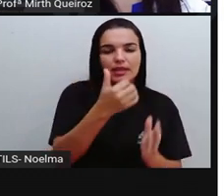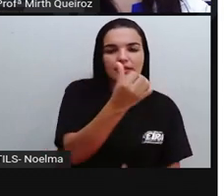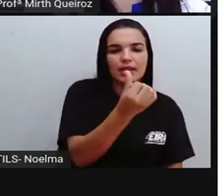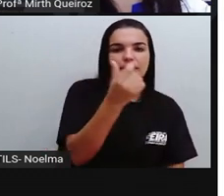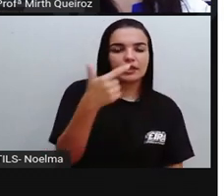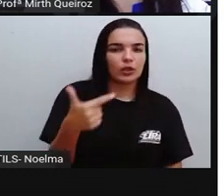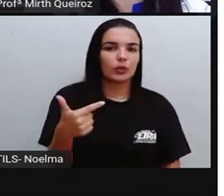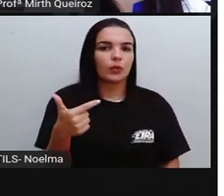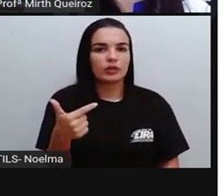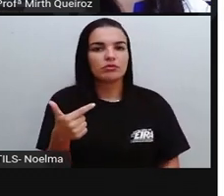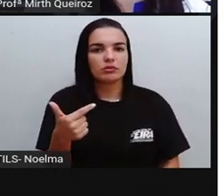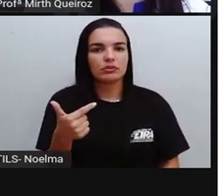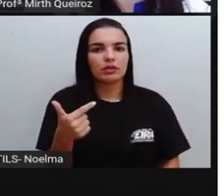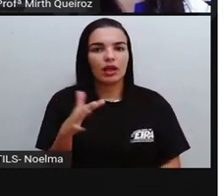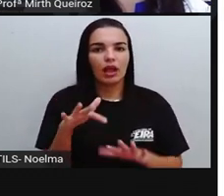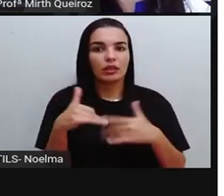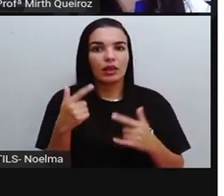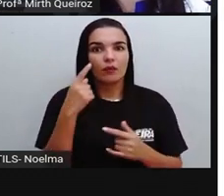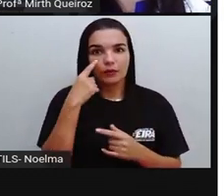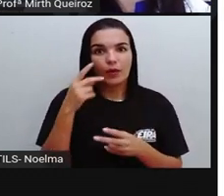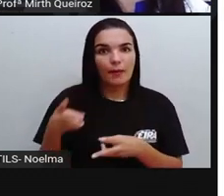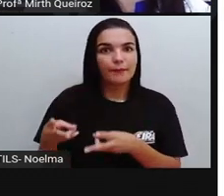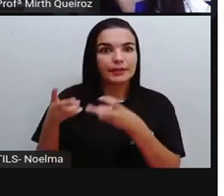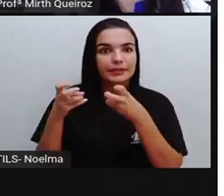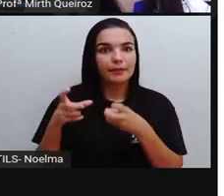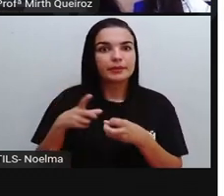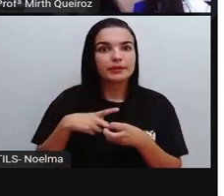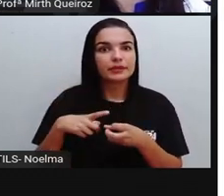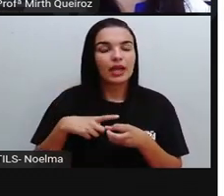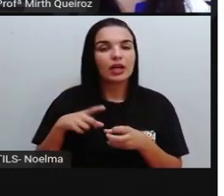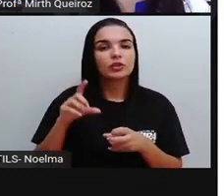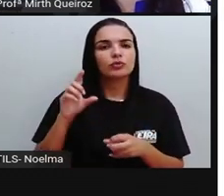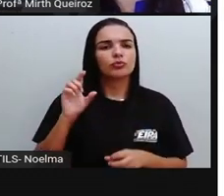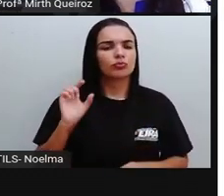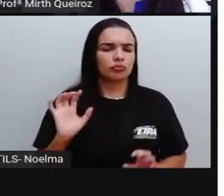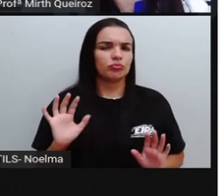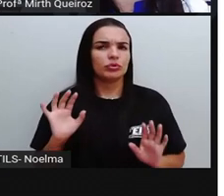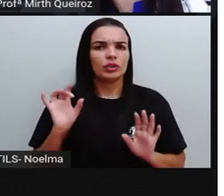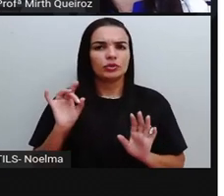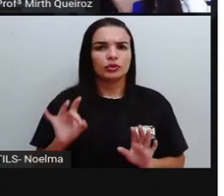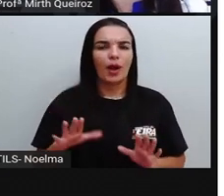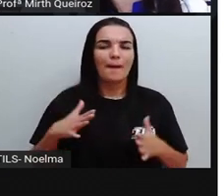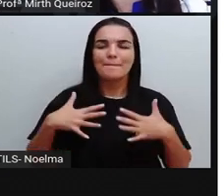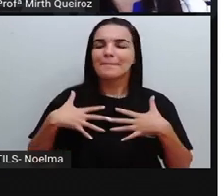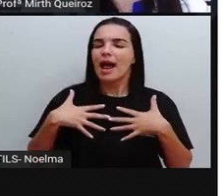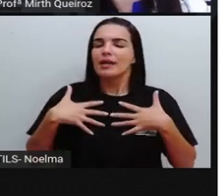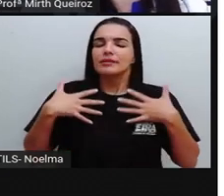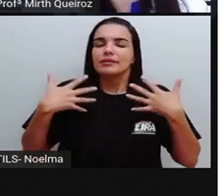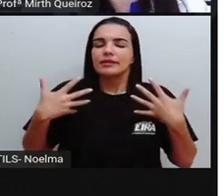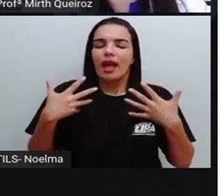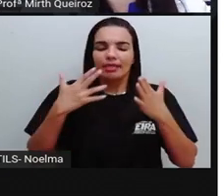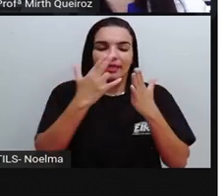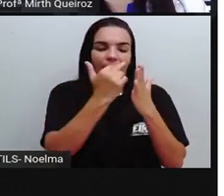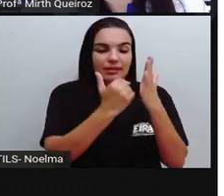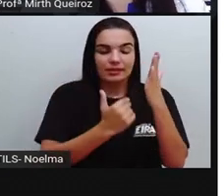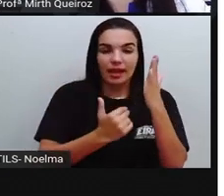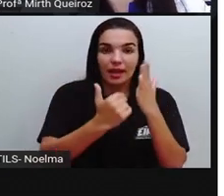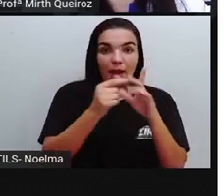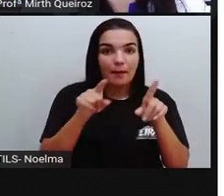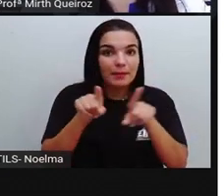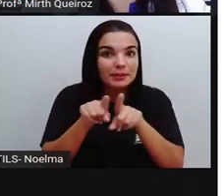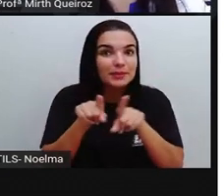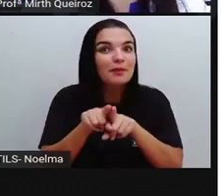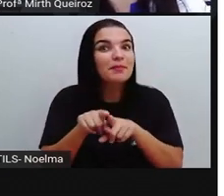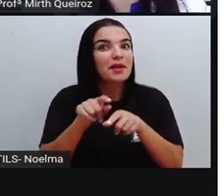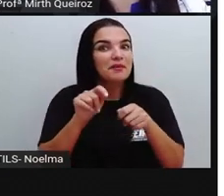vocês percebem aí que ele tinha não somente esse prazer em desenhar, essa habilidade em desenhar, como ele